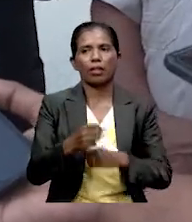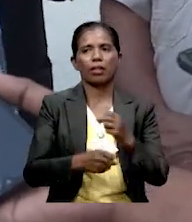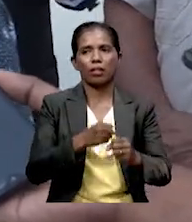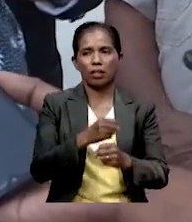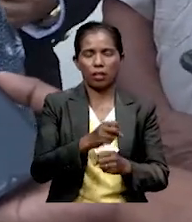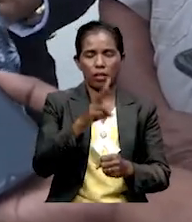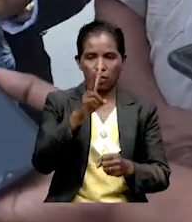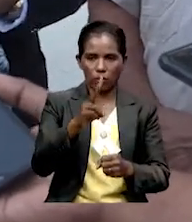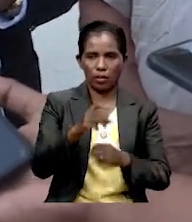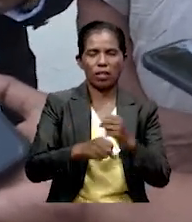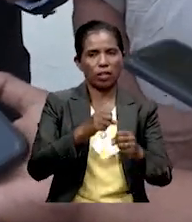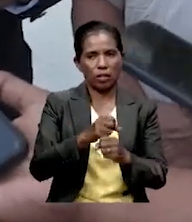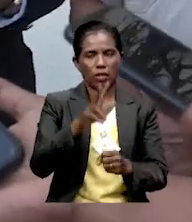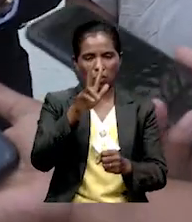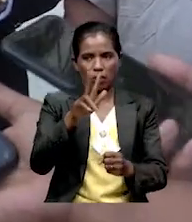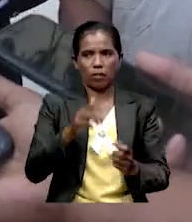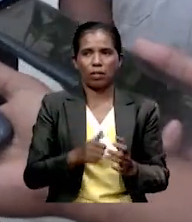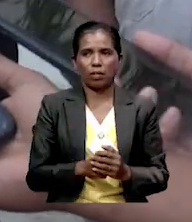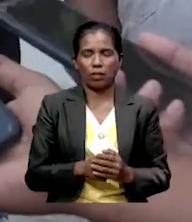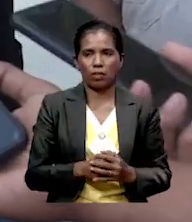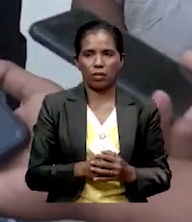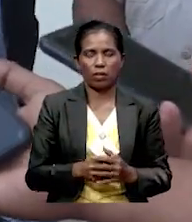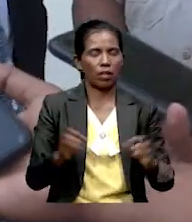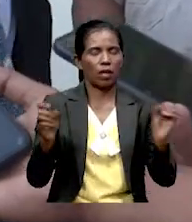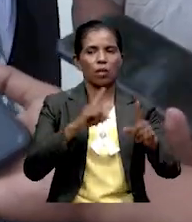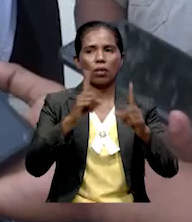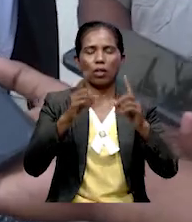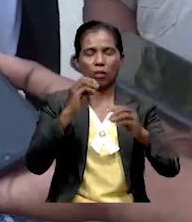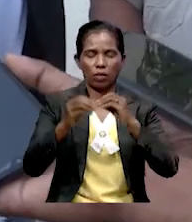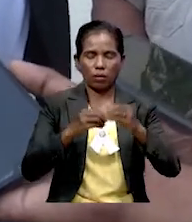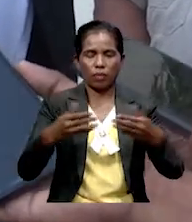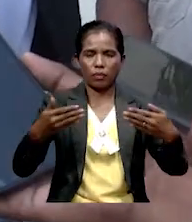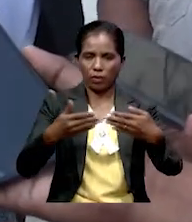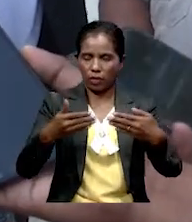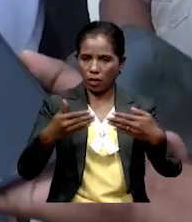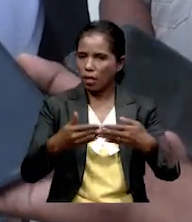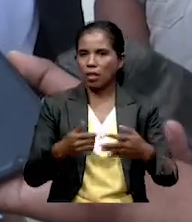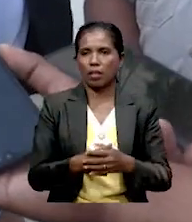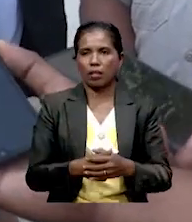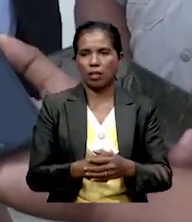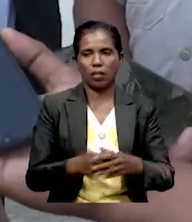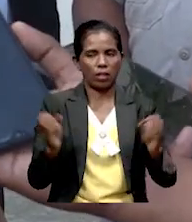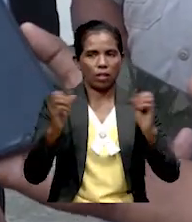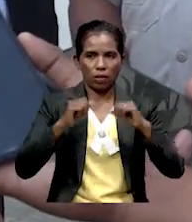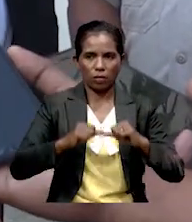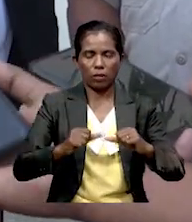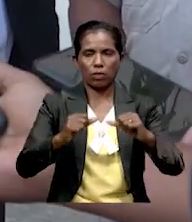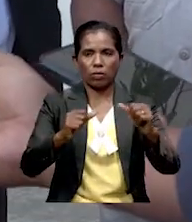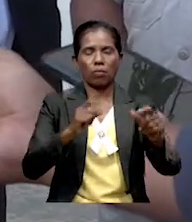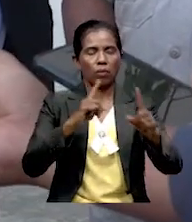balung. Kwasa tino tolona. La kuliah kono ba fronteira. La iya. Continuação do assunto de